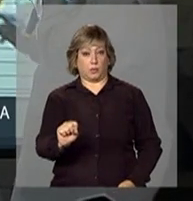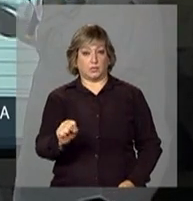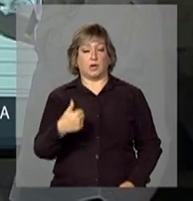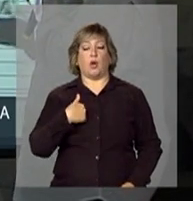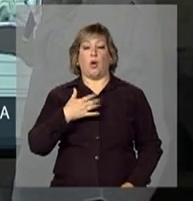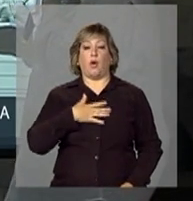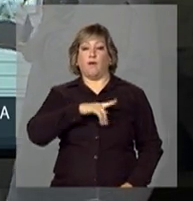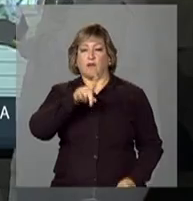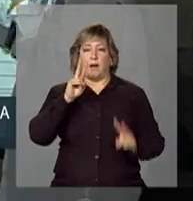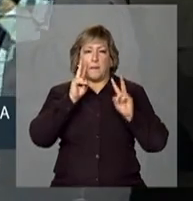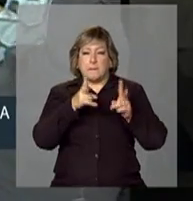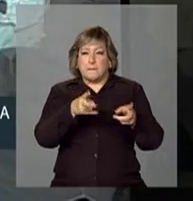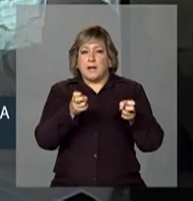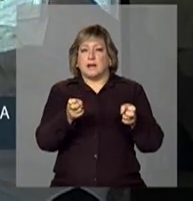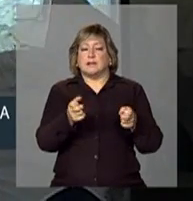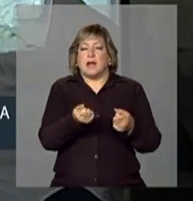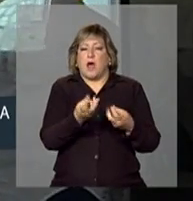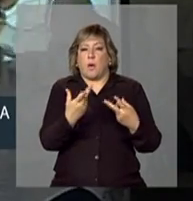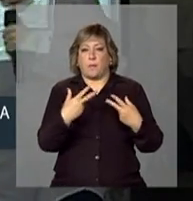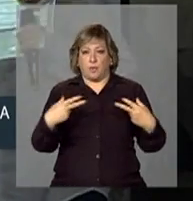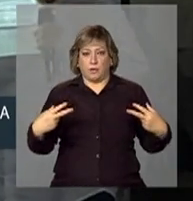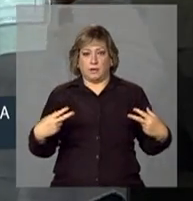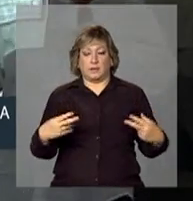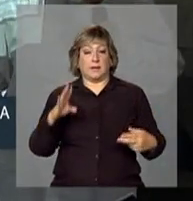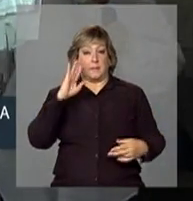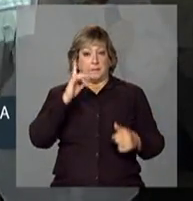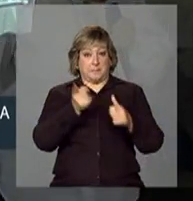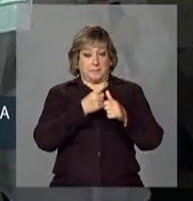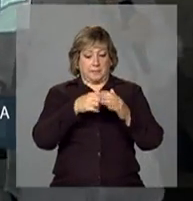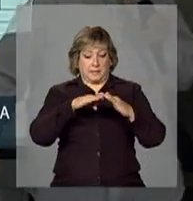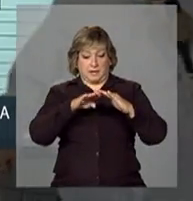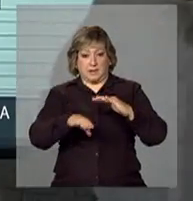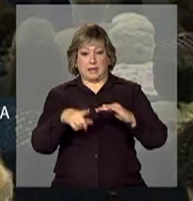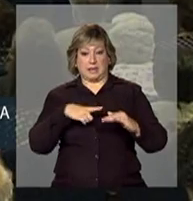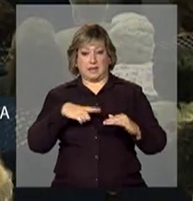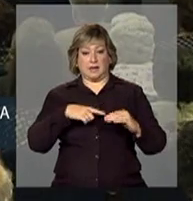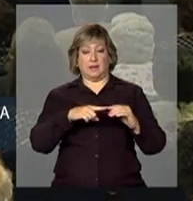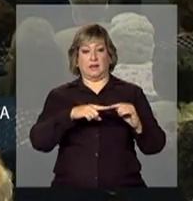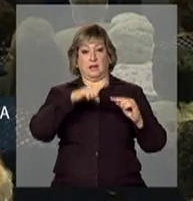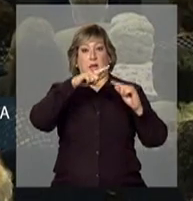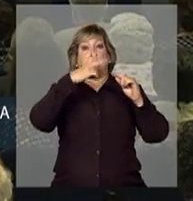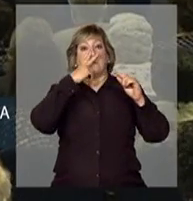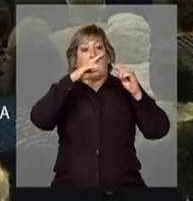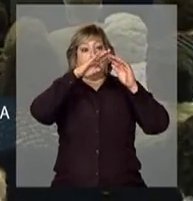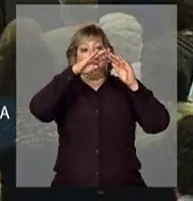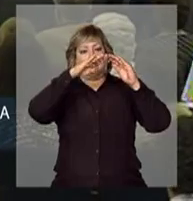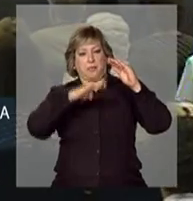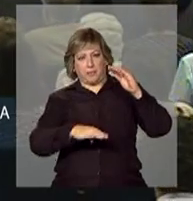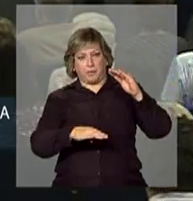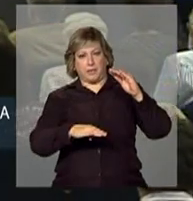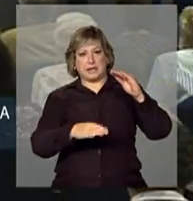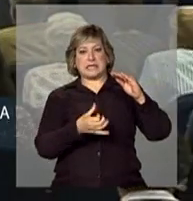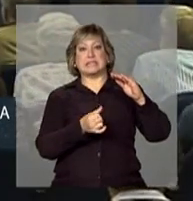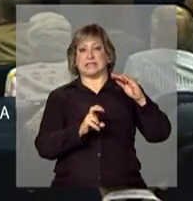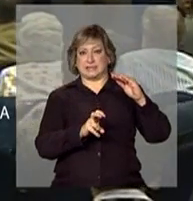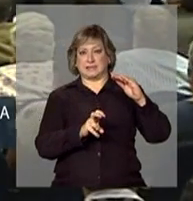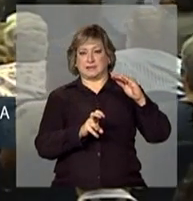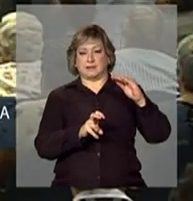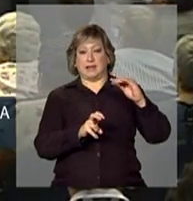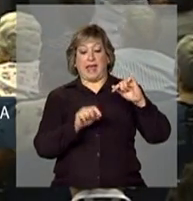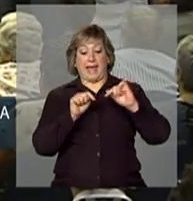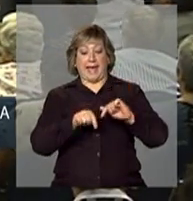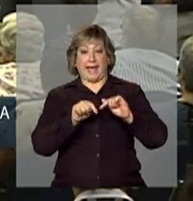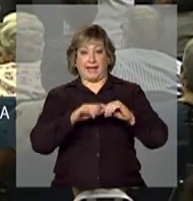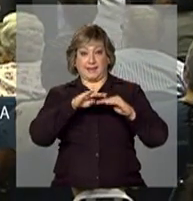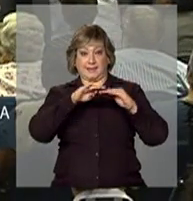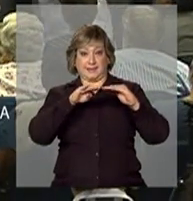algumas coisas. Em primeiro lugar, há aqui embaixo uma queda, né? Uma aparente queda em 65. Essa